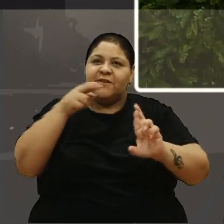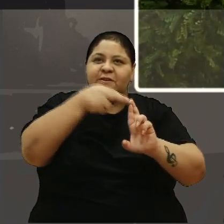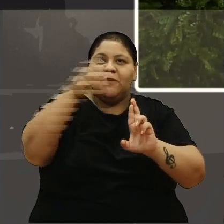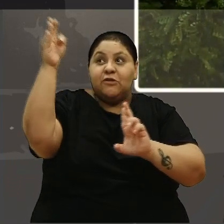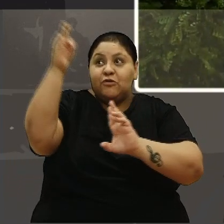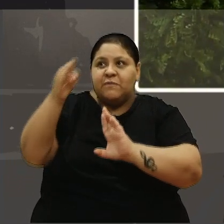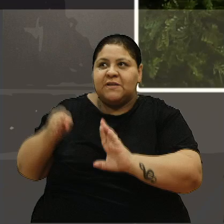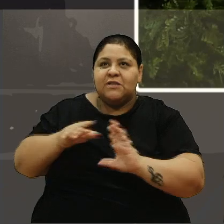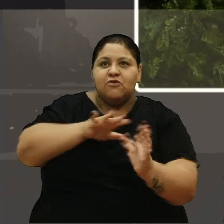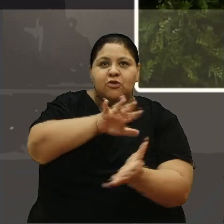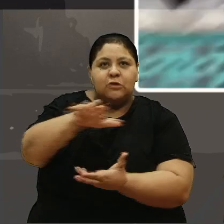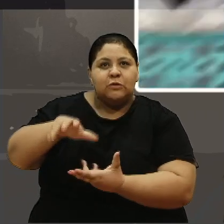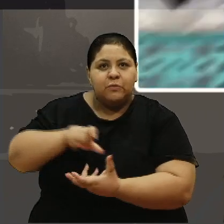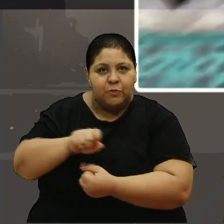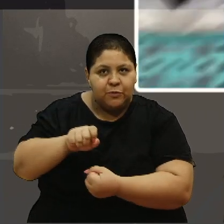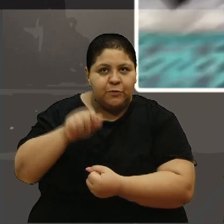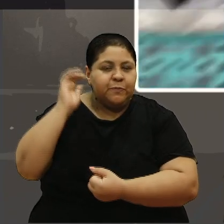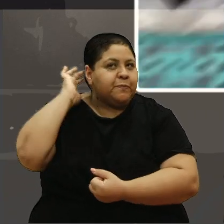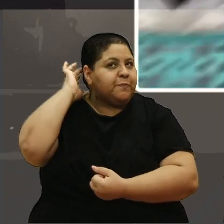e no mundo.